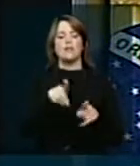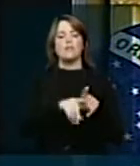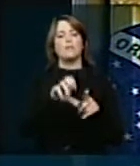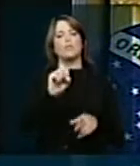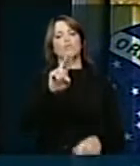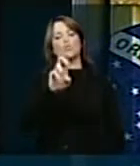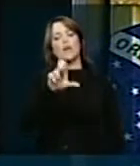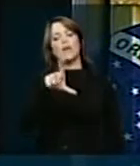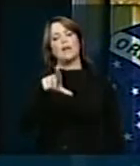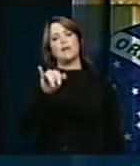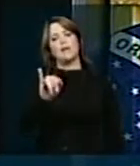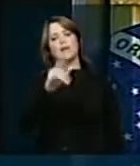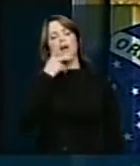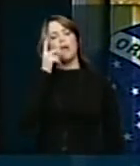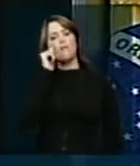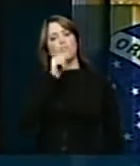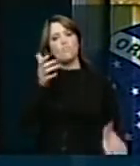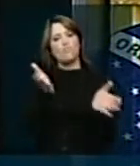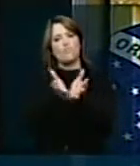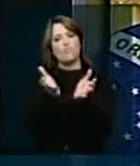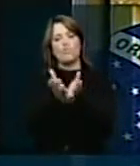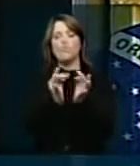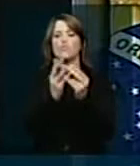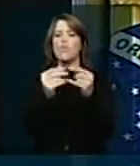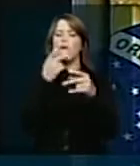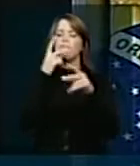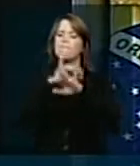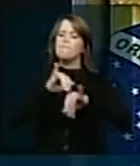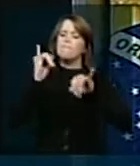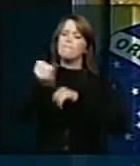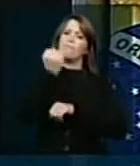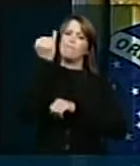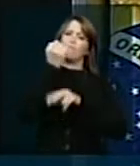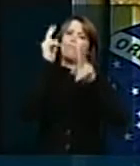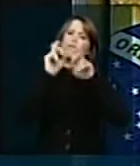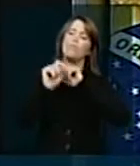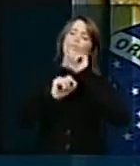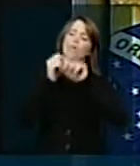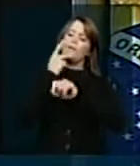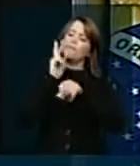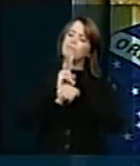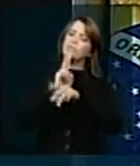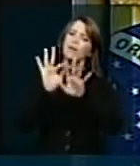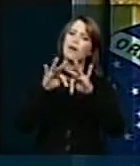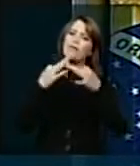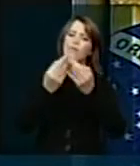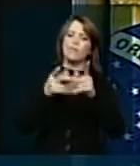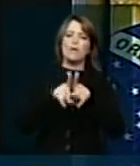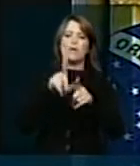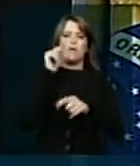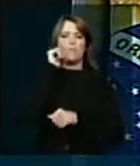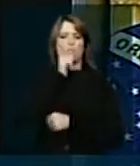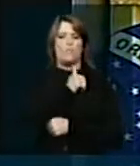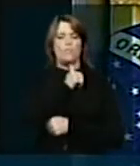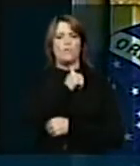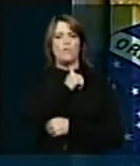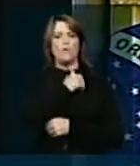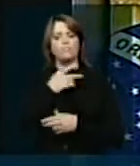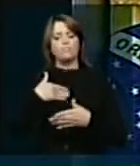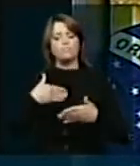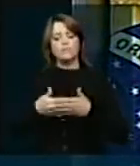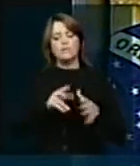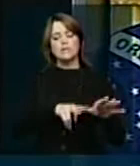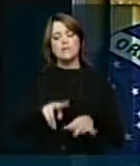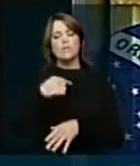A bancada evangélica tem defendido importantes temas em relação à família e à mulher. Nas últimas